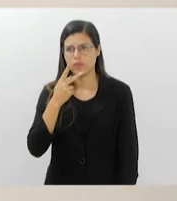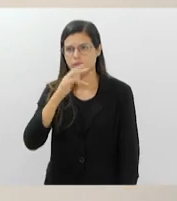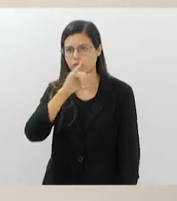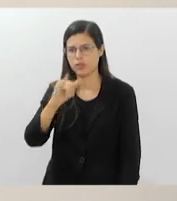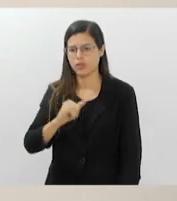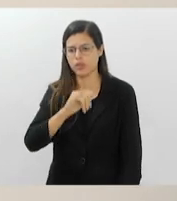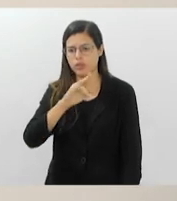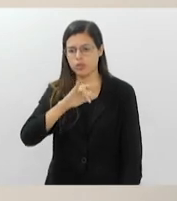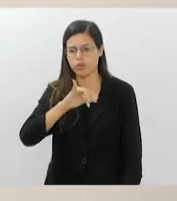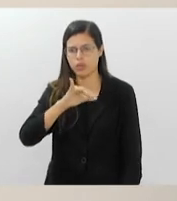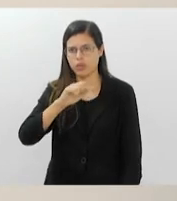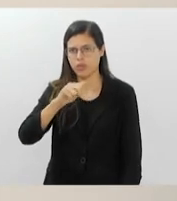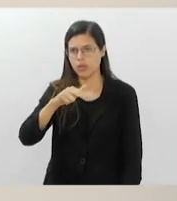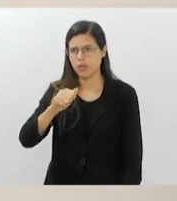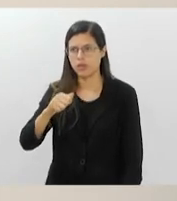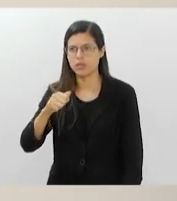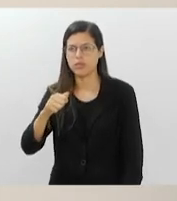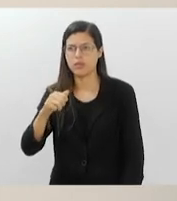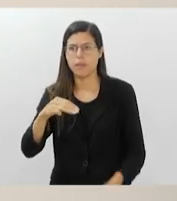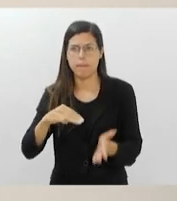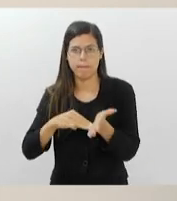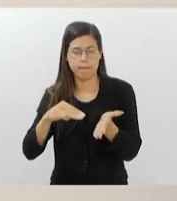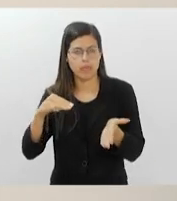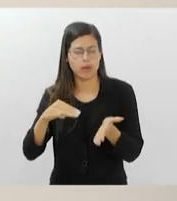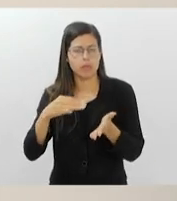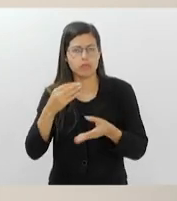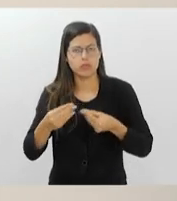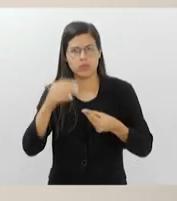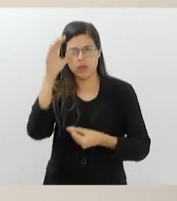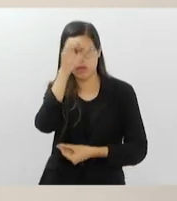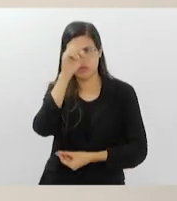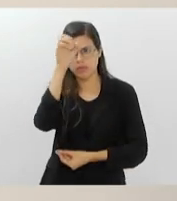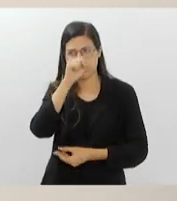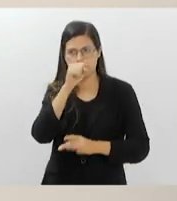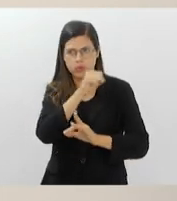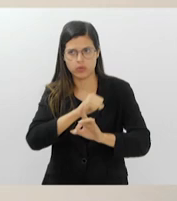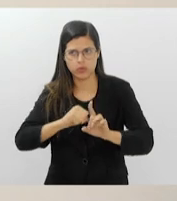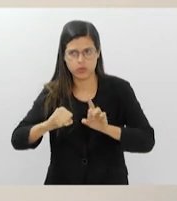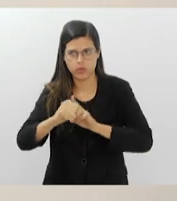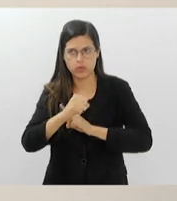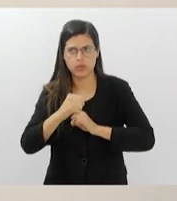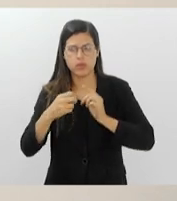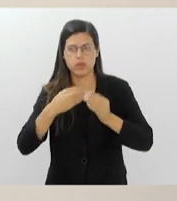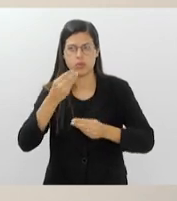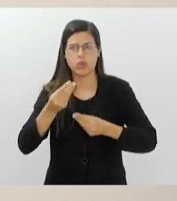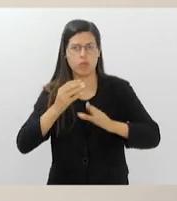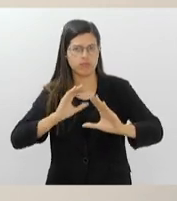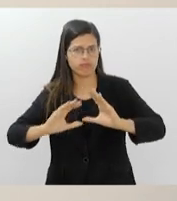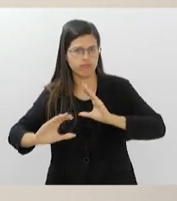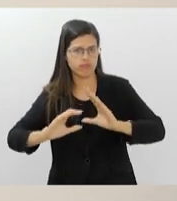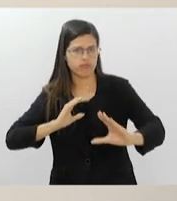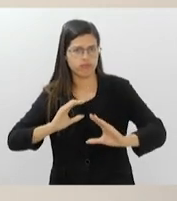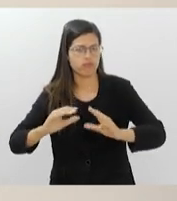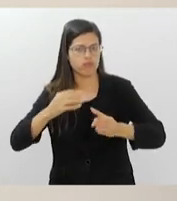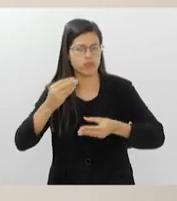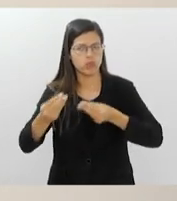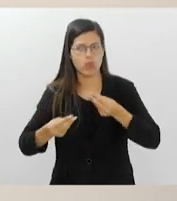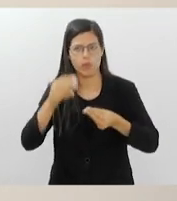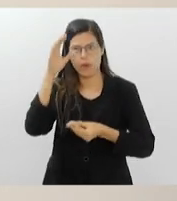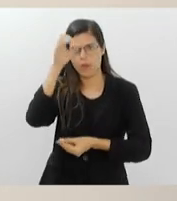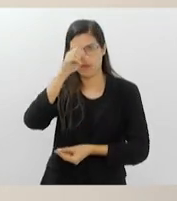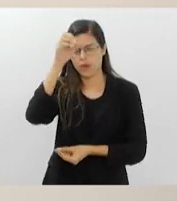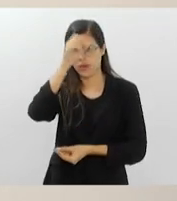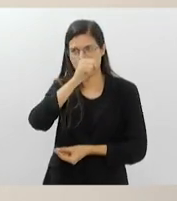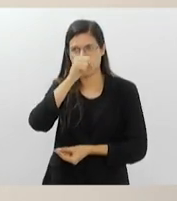como também membro do cedaps quanto que a gente tem aprendido com a sociedade civil em realmente como se comunicar e como a gente tem que aprender ainda